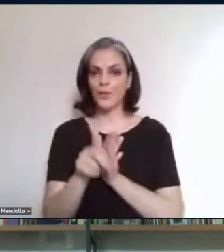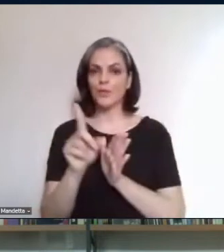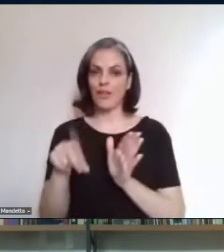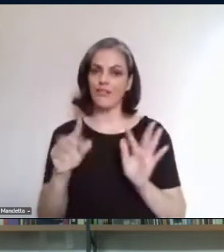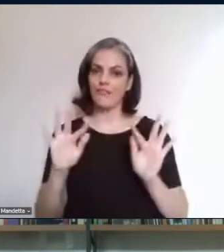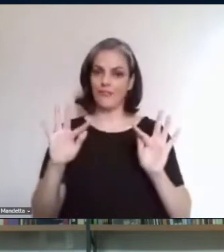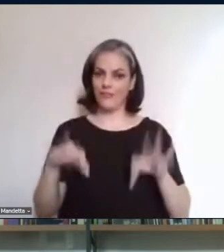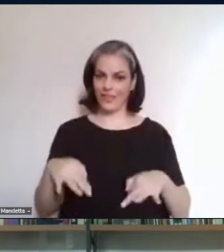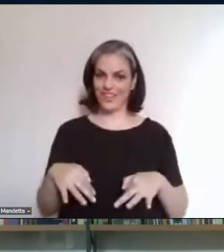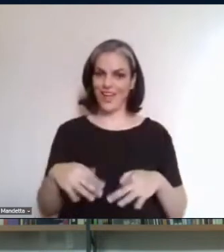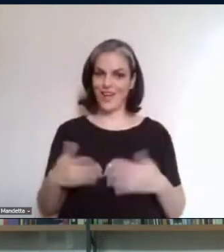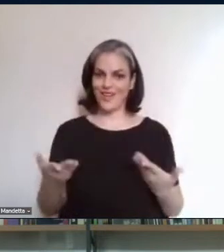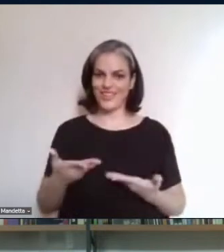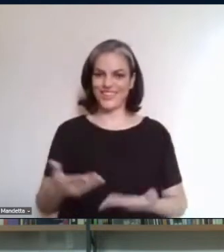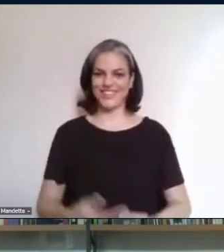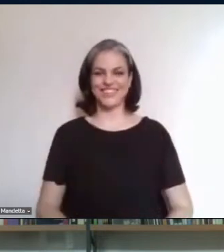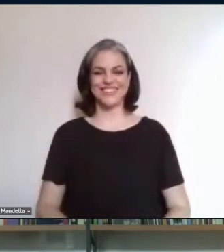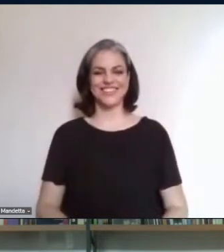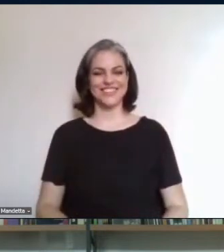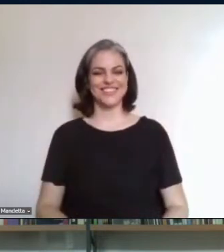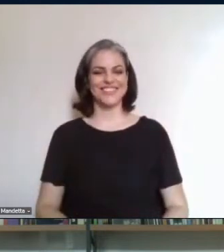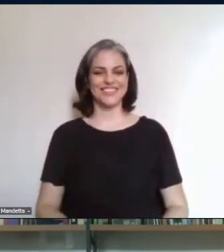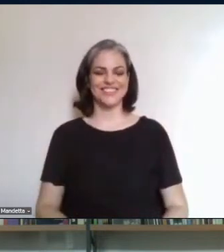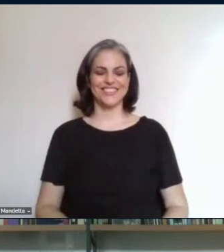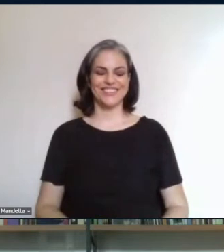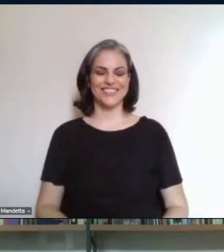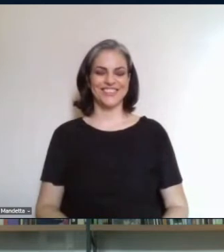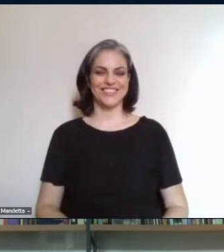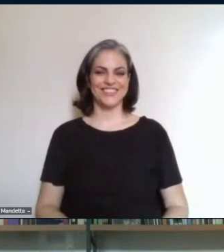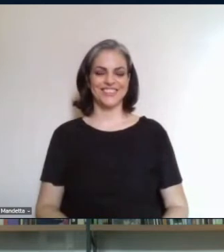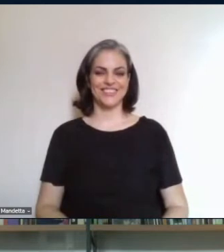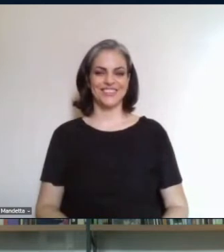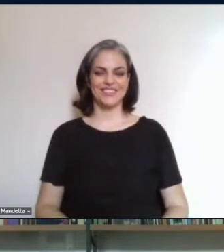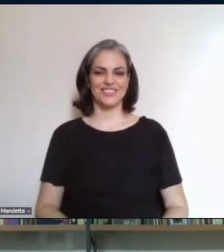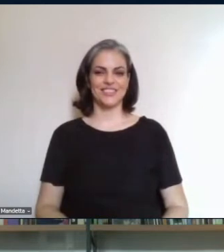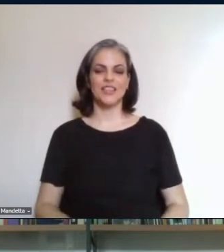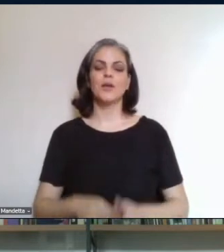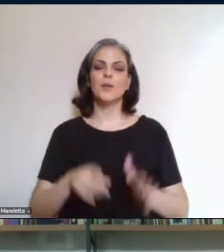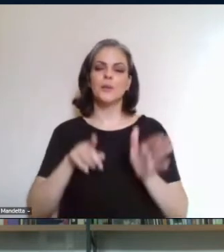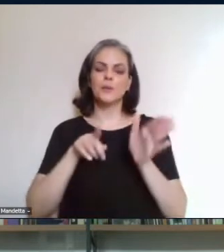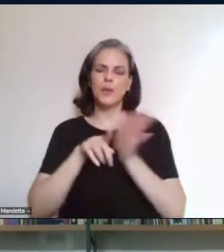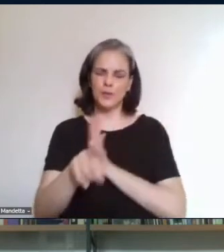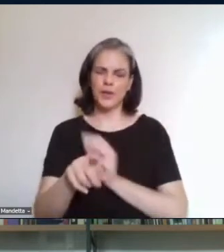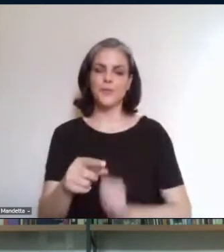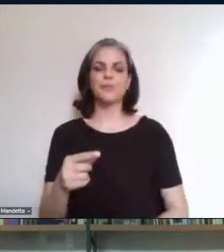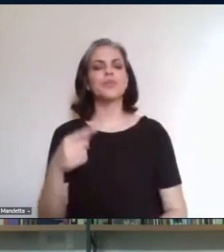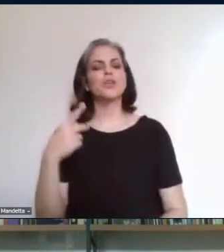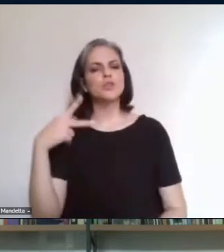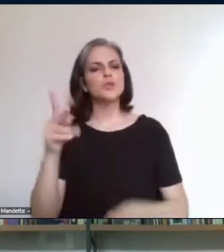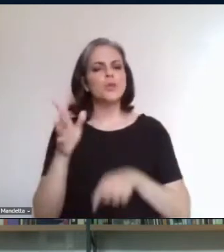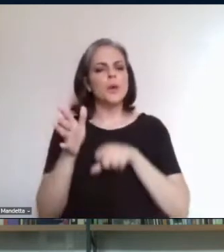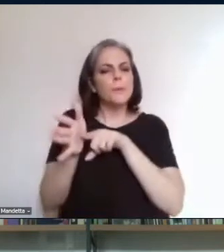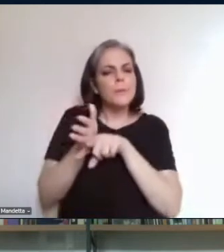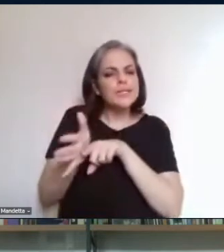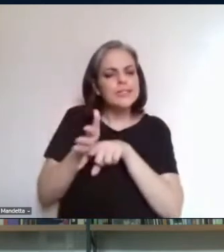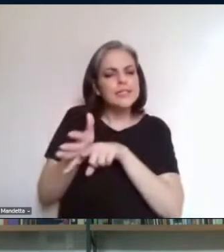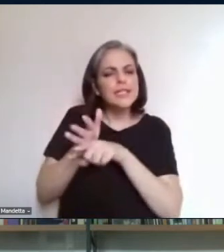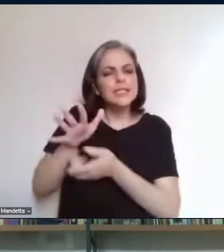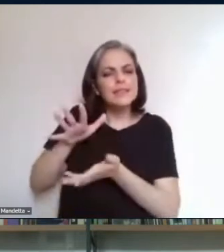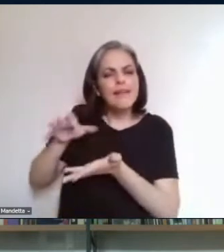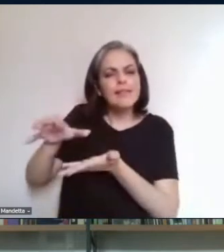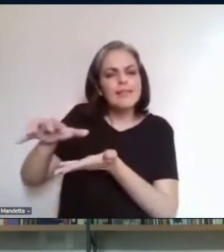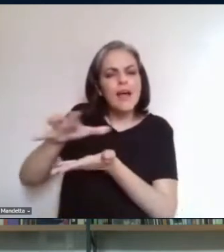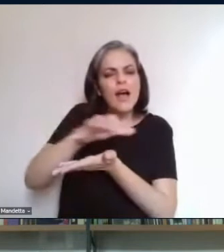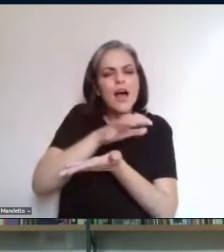por último, eu gostaria de lhe perguntar, após a sua pesquisa e os dados que você coletou,